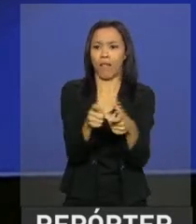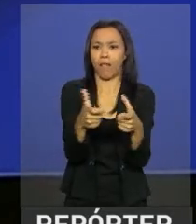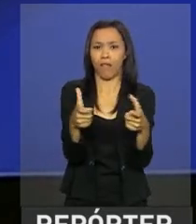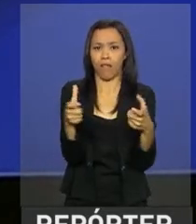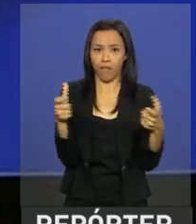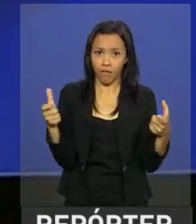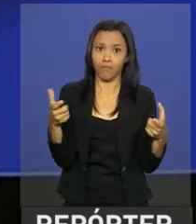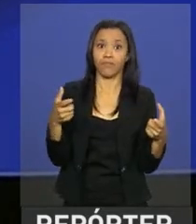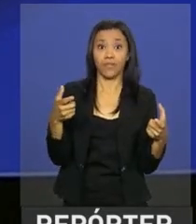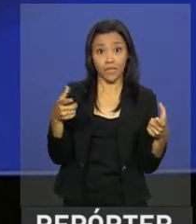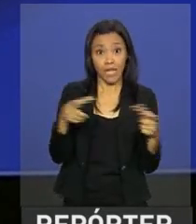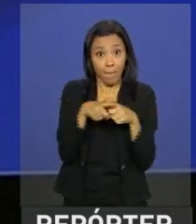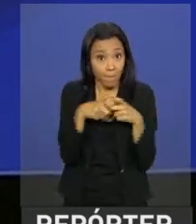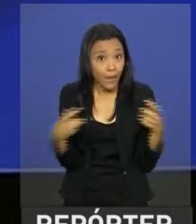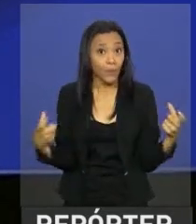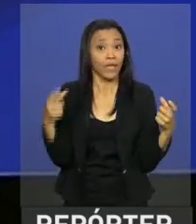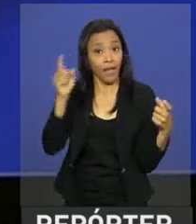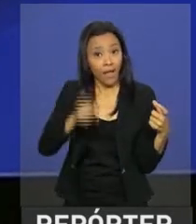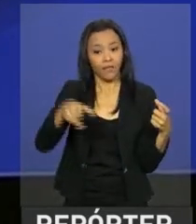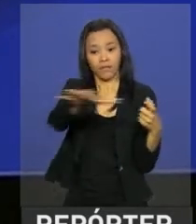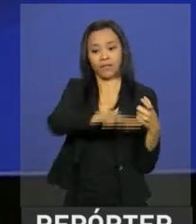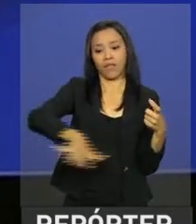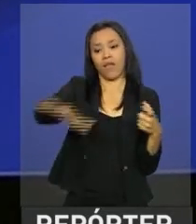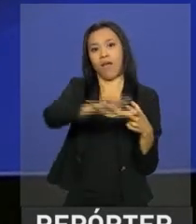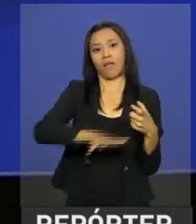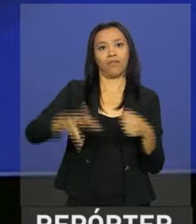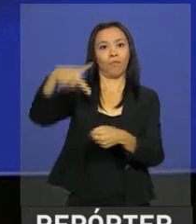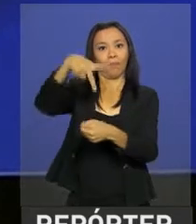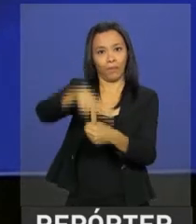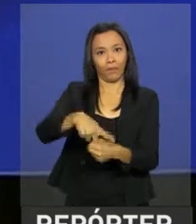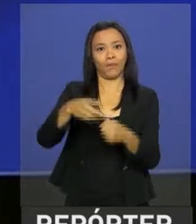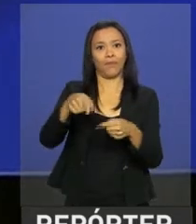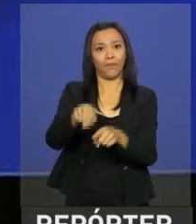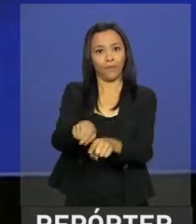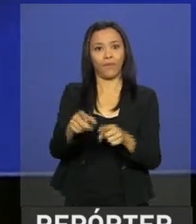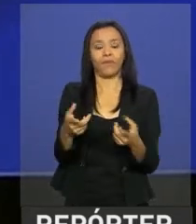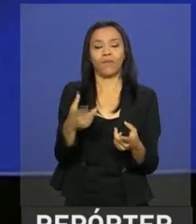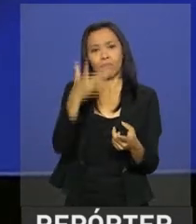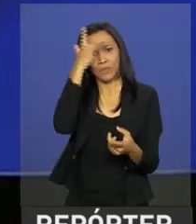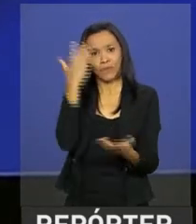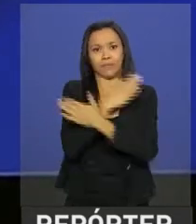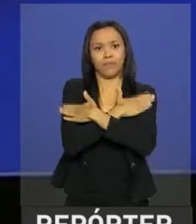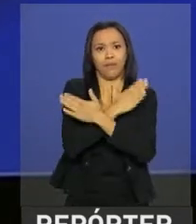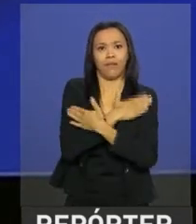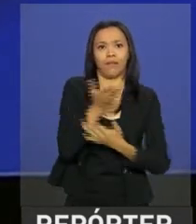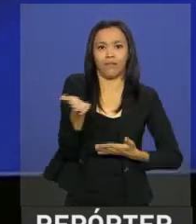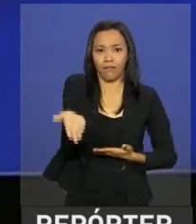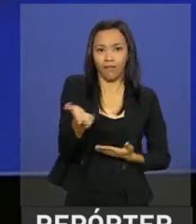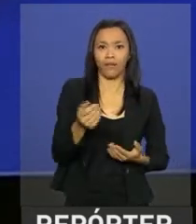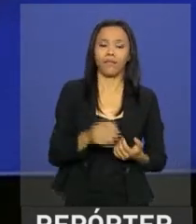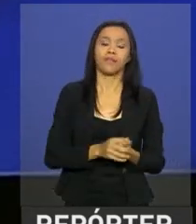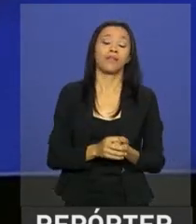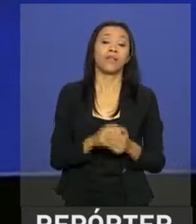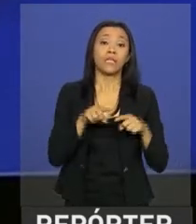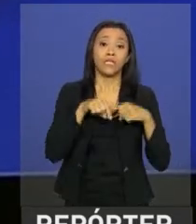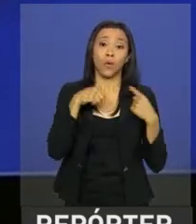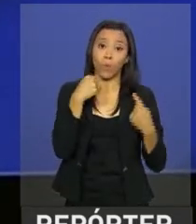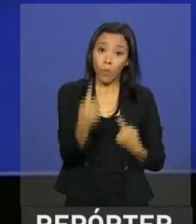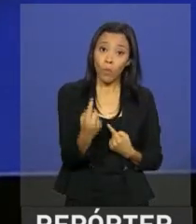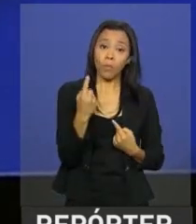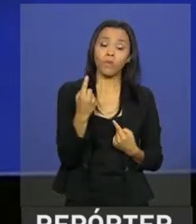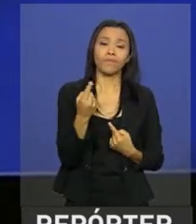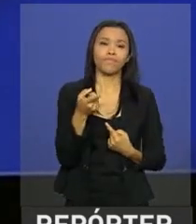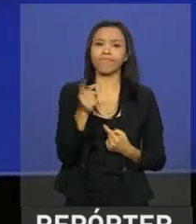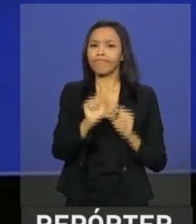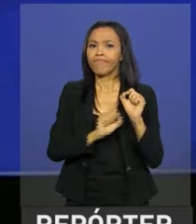área petrolífera, não é? Nós sabemos desses dramas que exigem uma pronta resposta. Uma das prontas